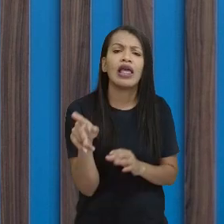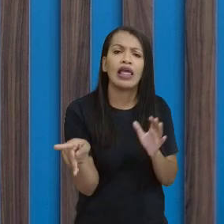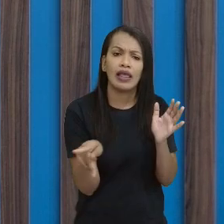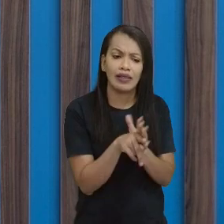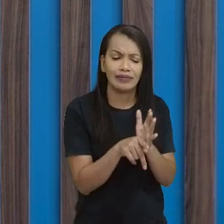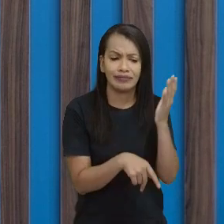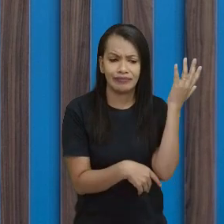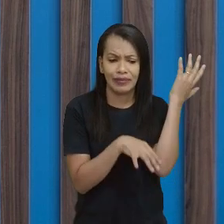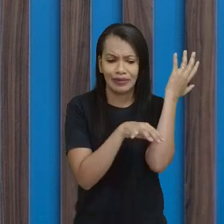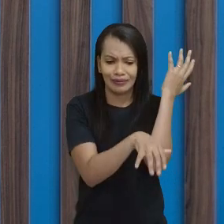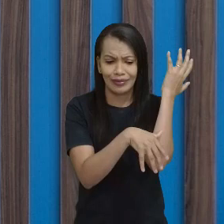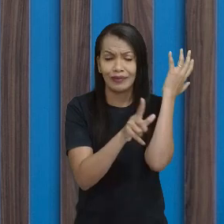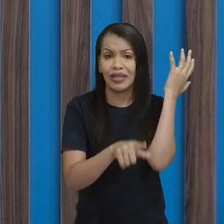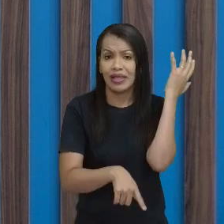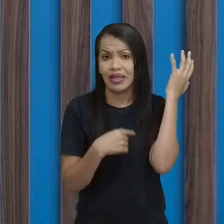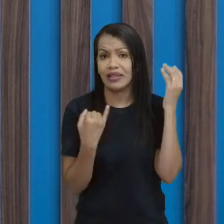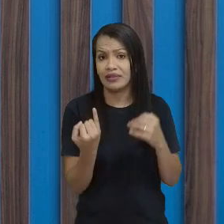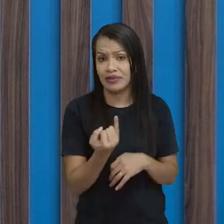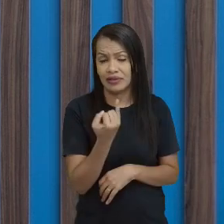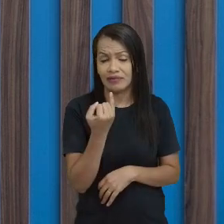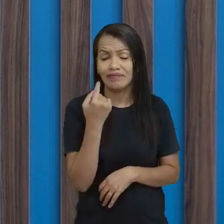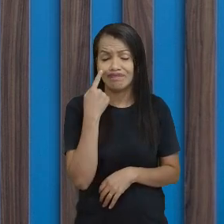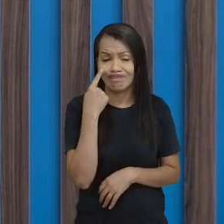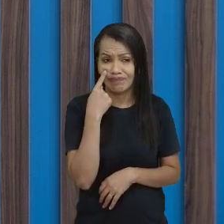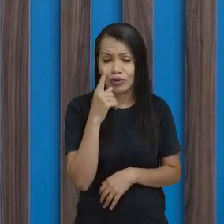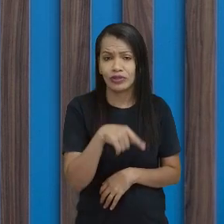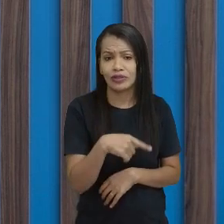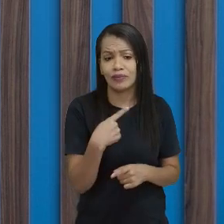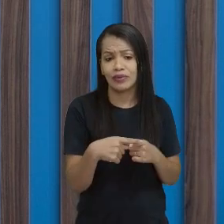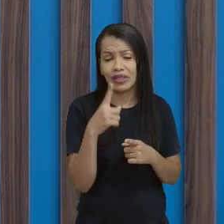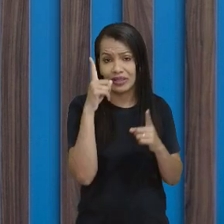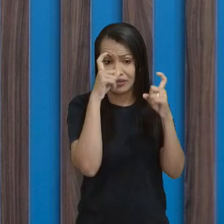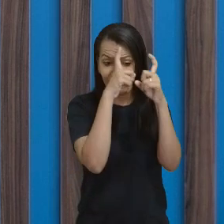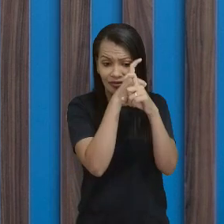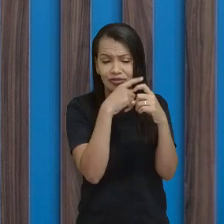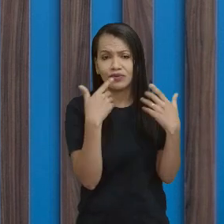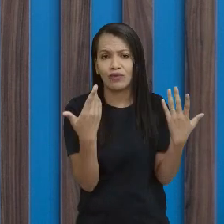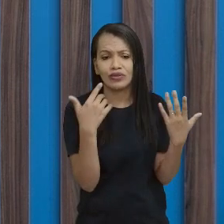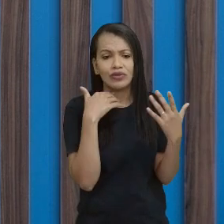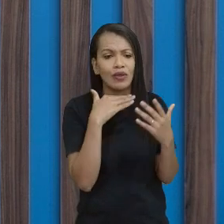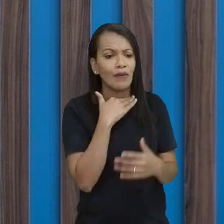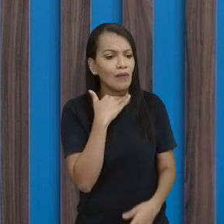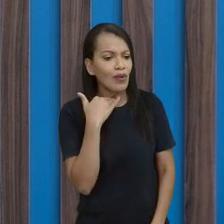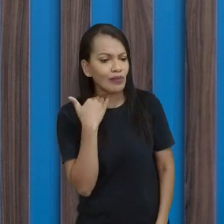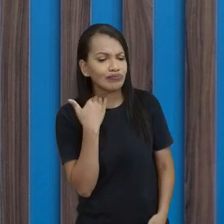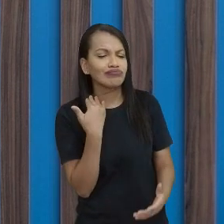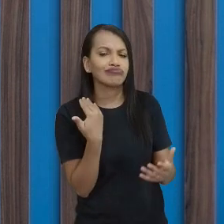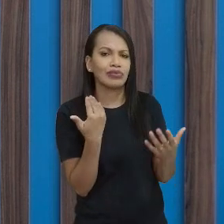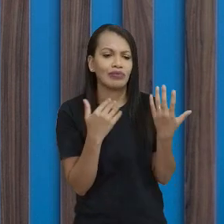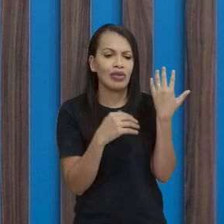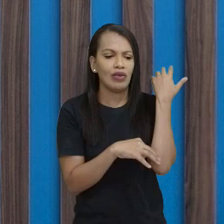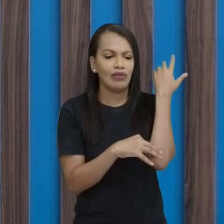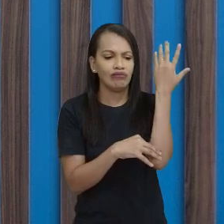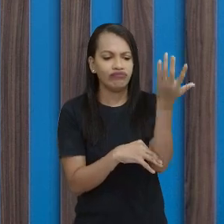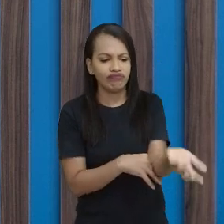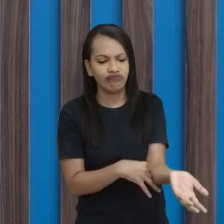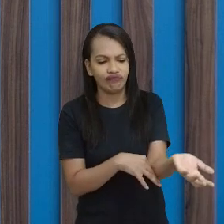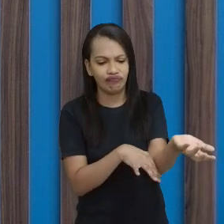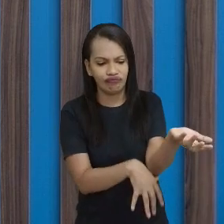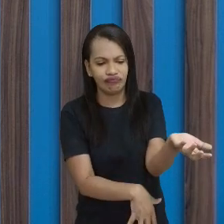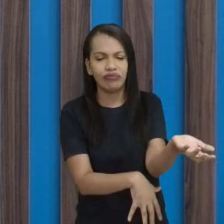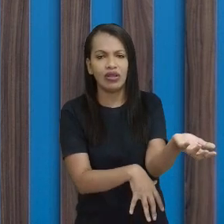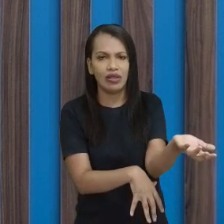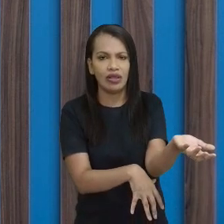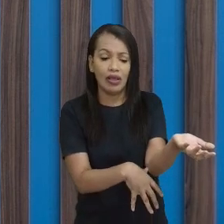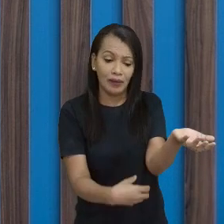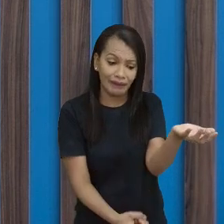difícil, então está tendo uma agressão também aos manguezais. Exatamente, né? Veja o impacto que causa